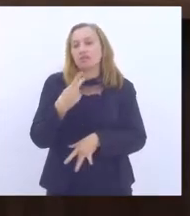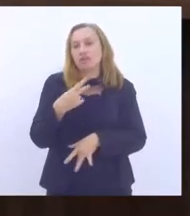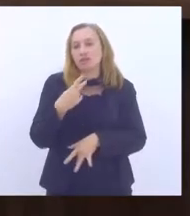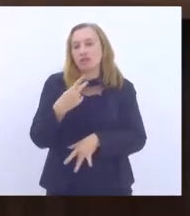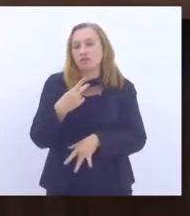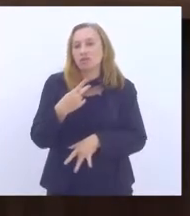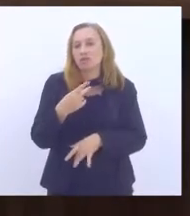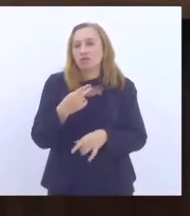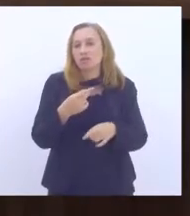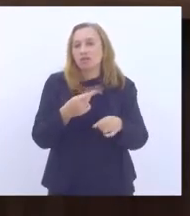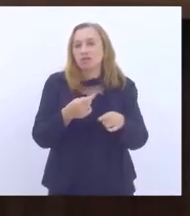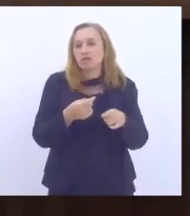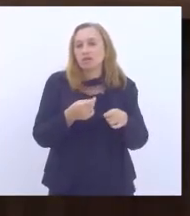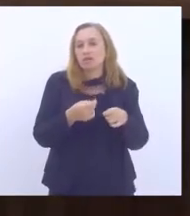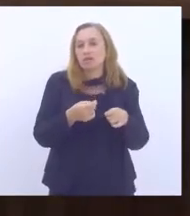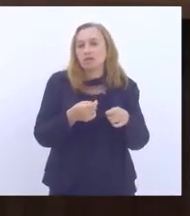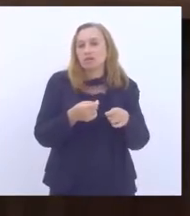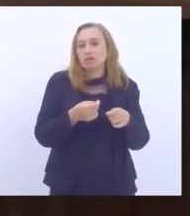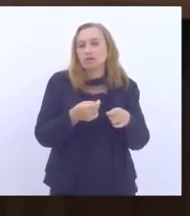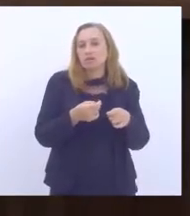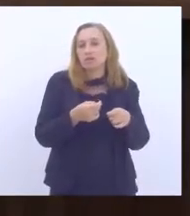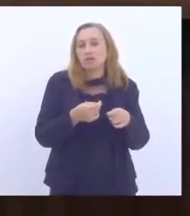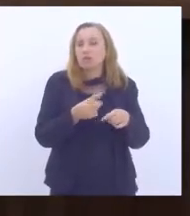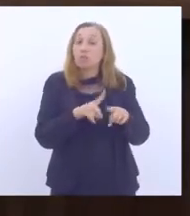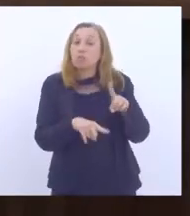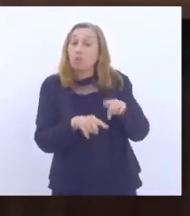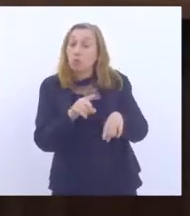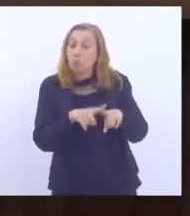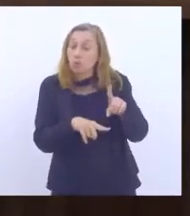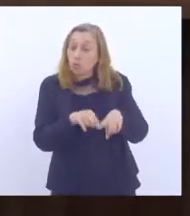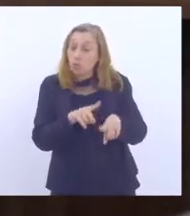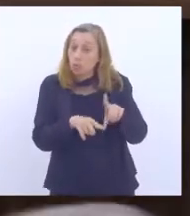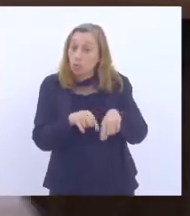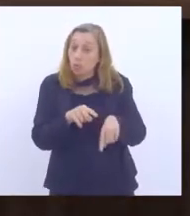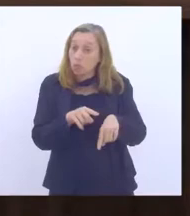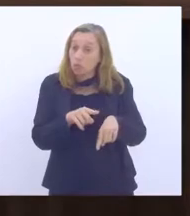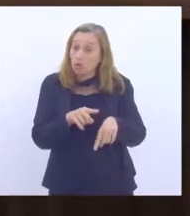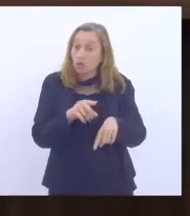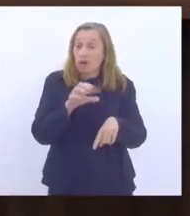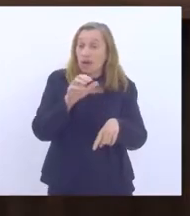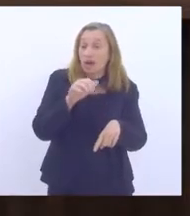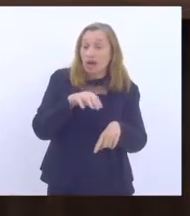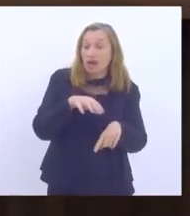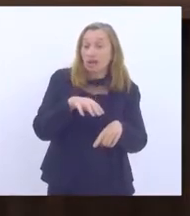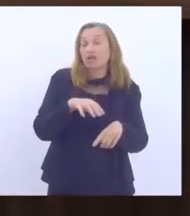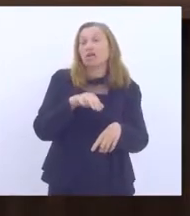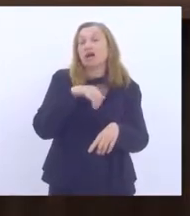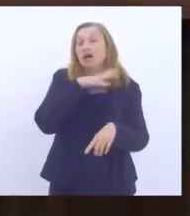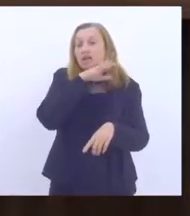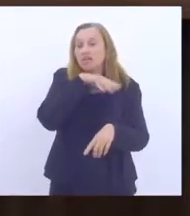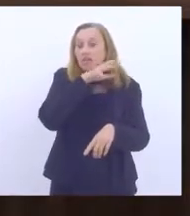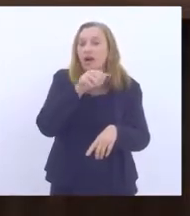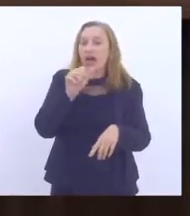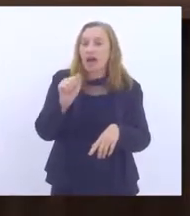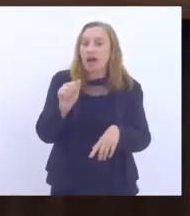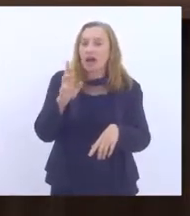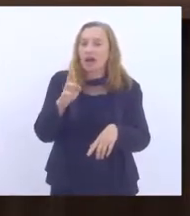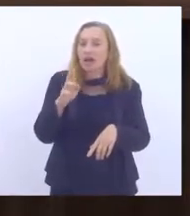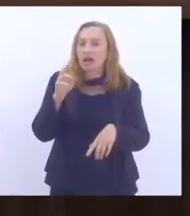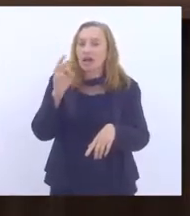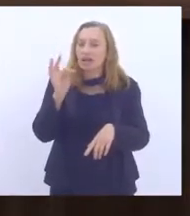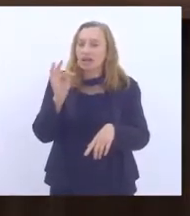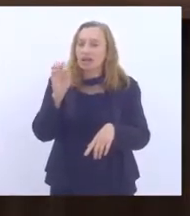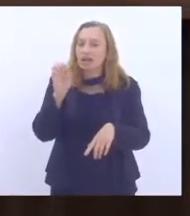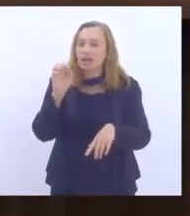de manipulação e beneficiamento de produtos um animal sobre a forma artesanal e